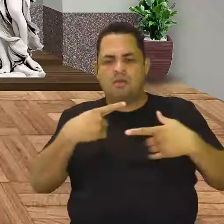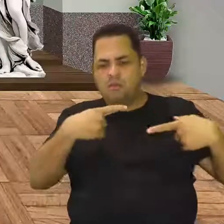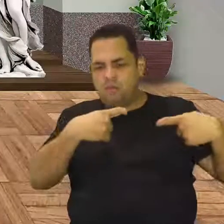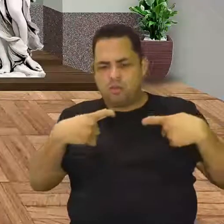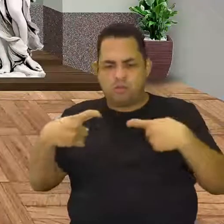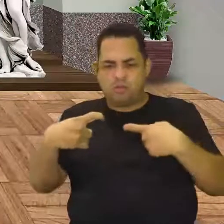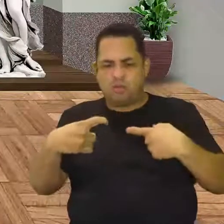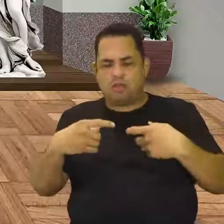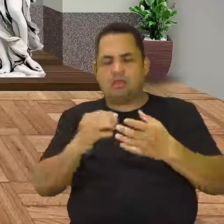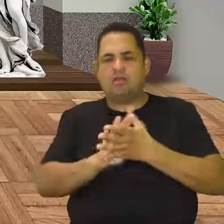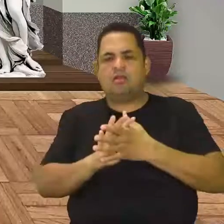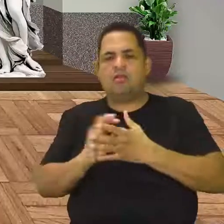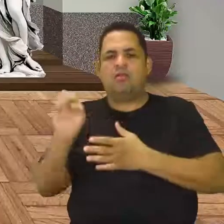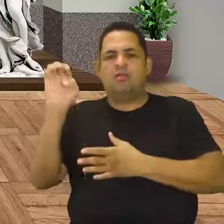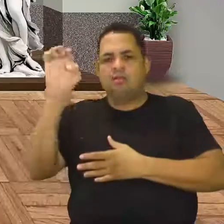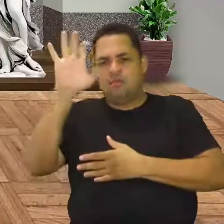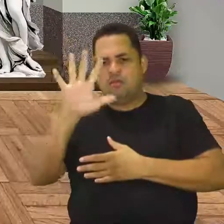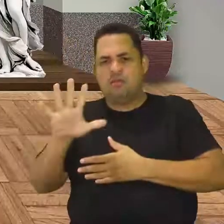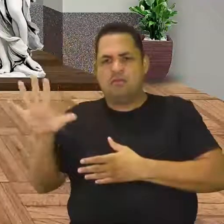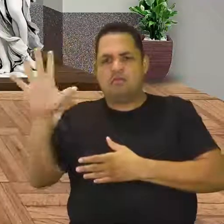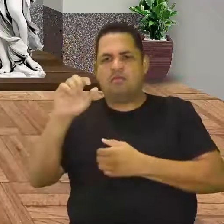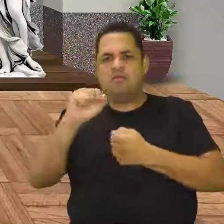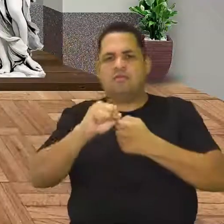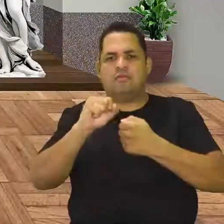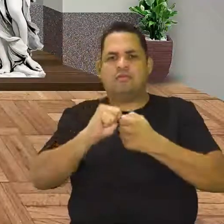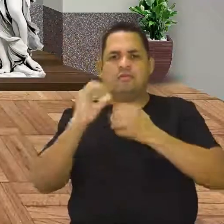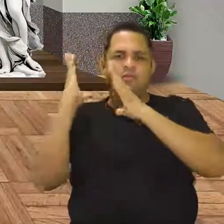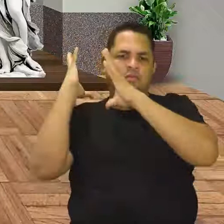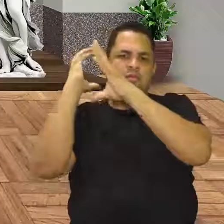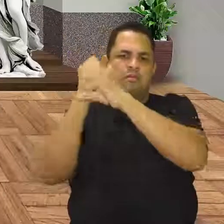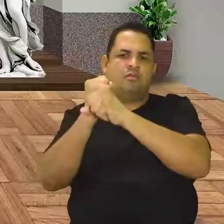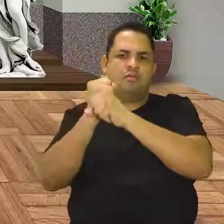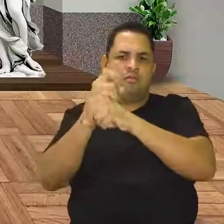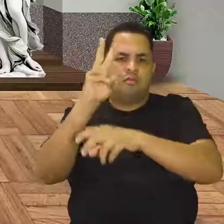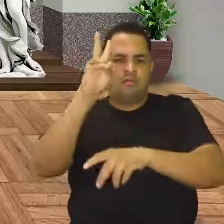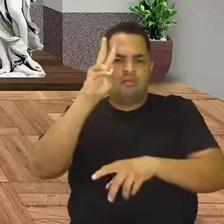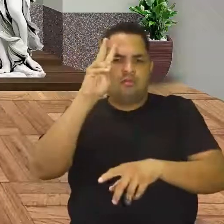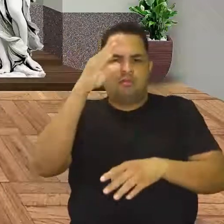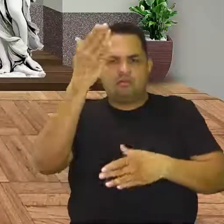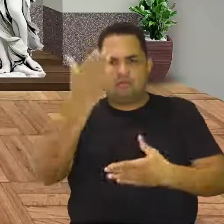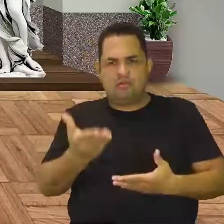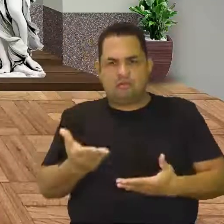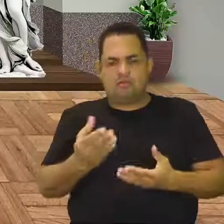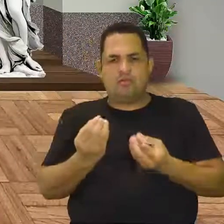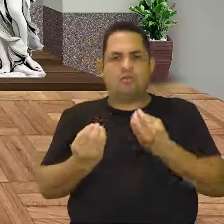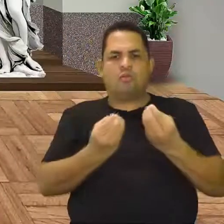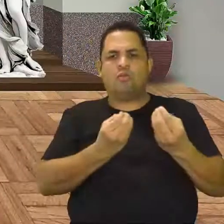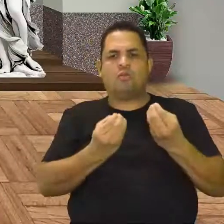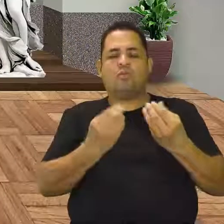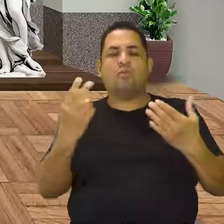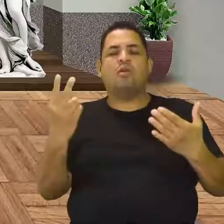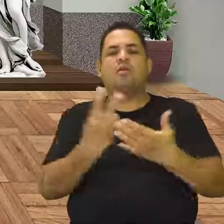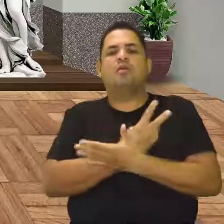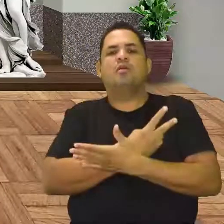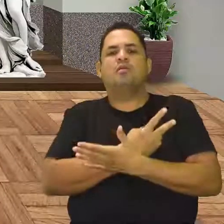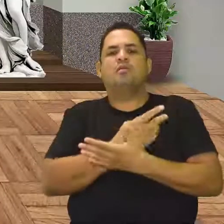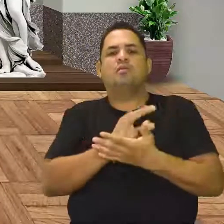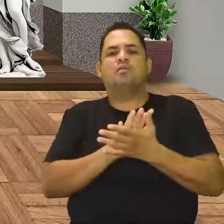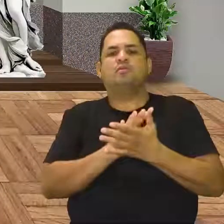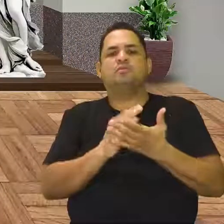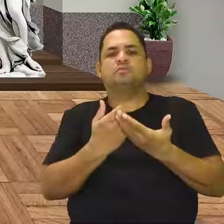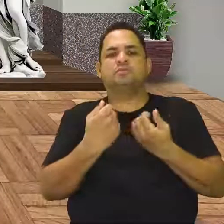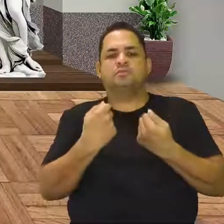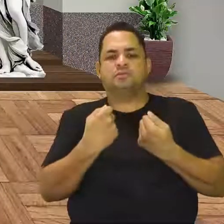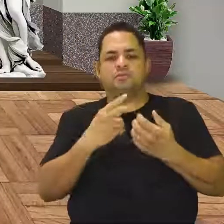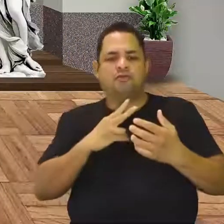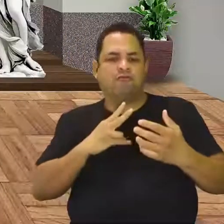Tá certo? Só fiz uma revisão para vocês recordarem como que aconteceu esse